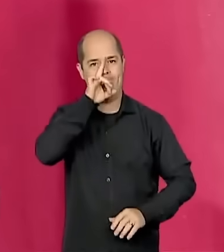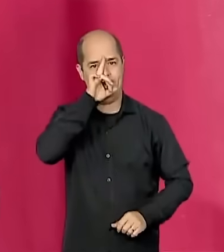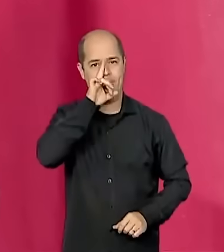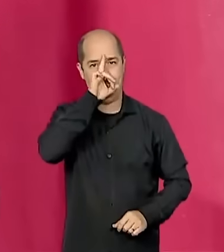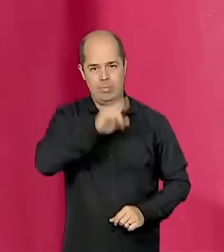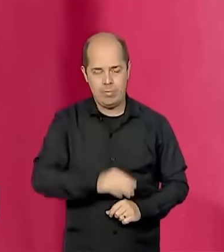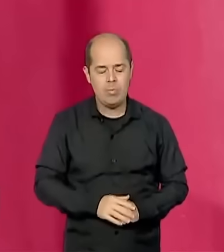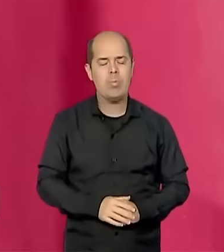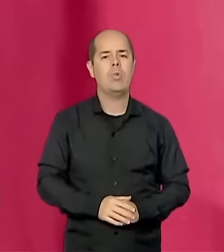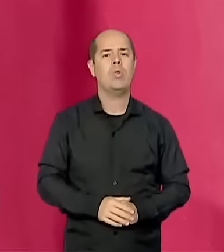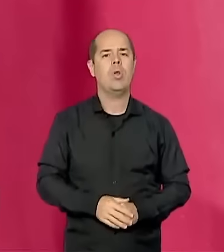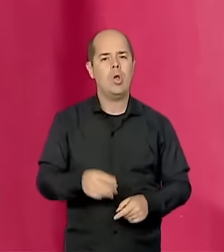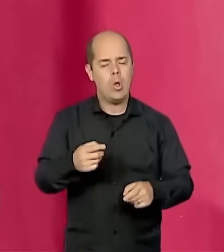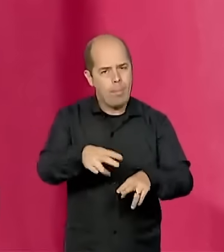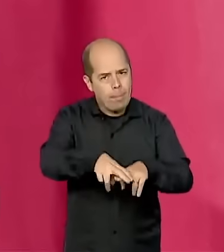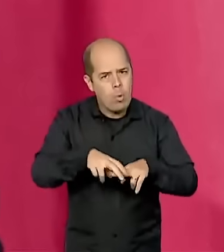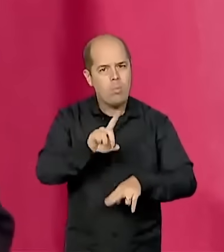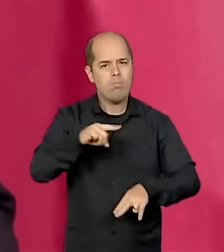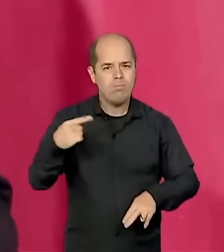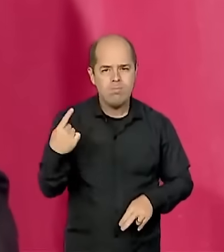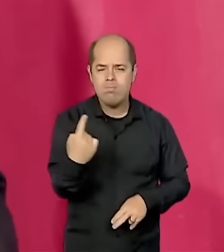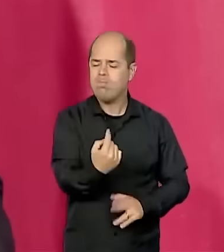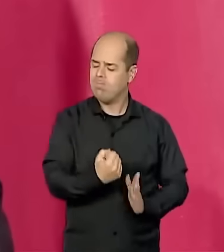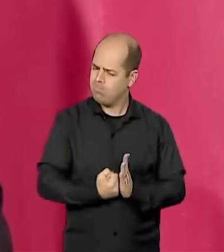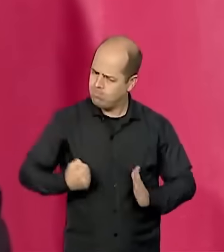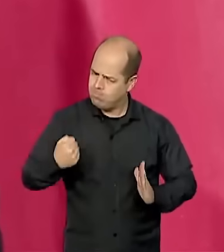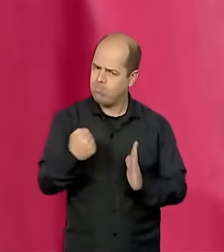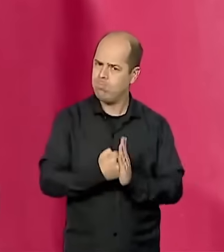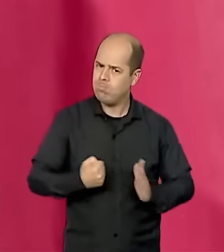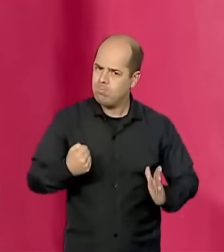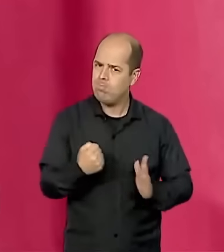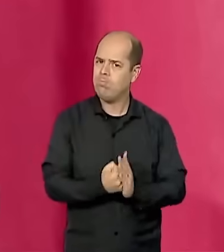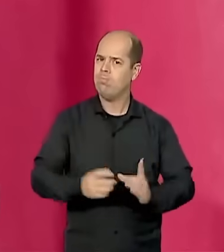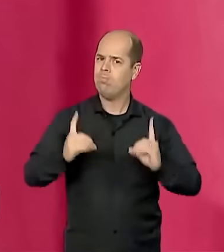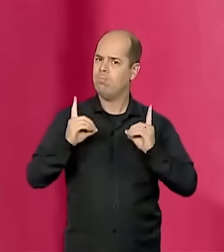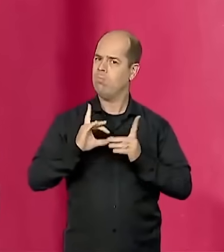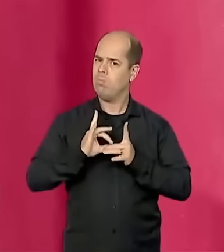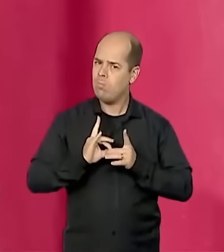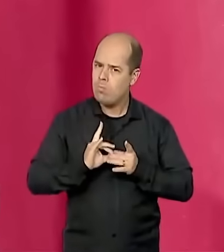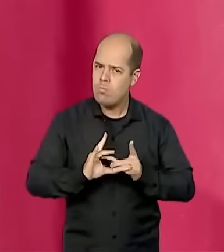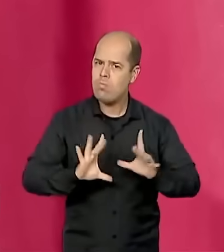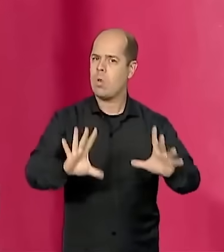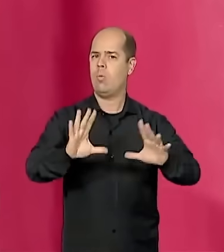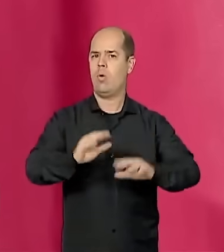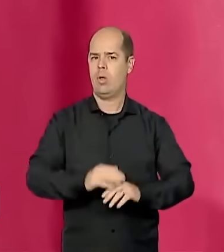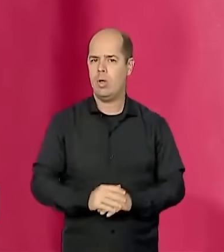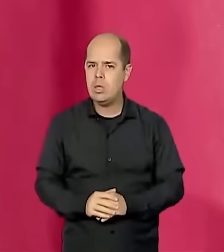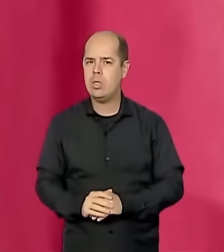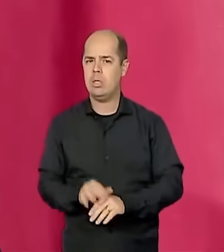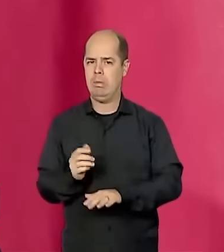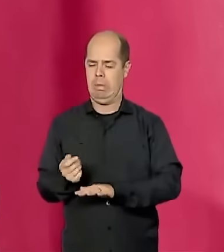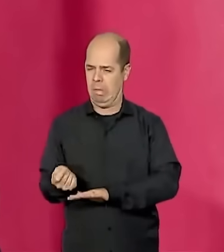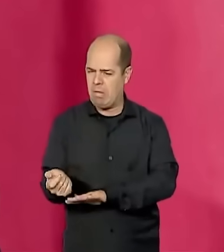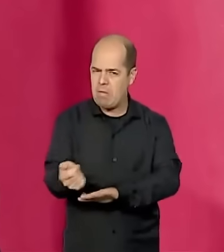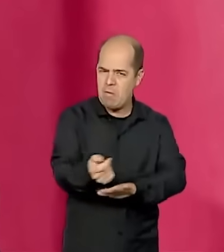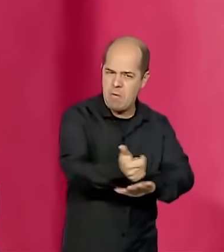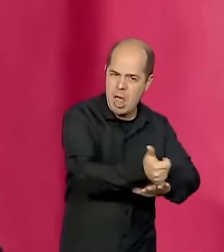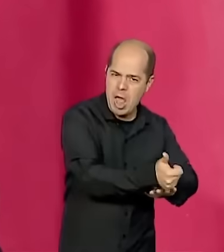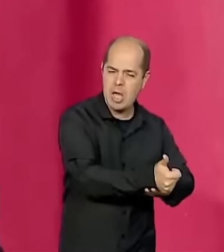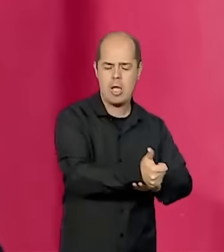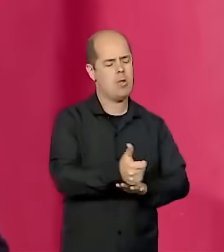resilientes. E é por isso que vamos combater a desinformação, as campanhas de ódio nas redes sociais. Os